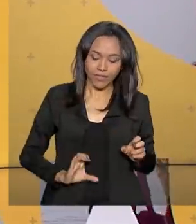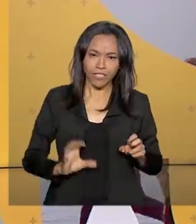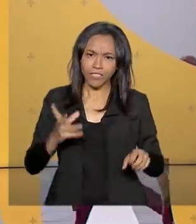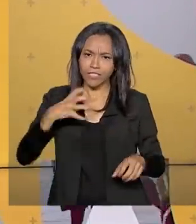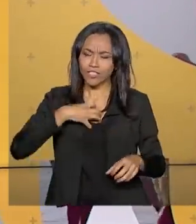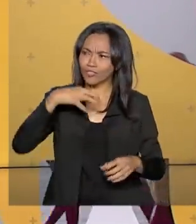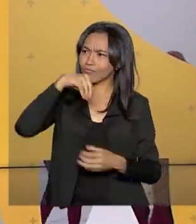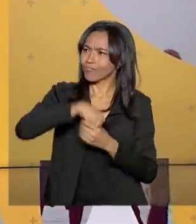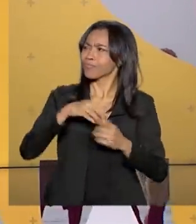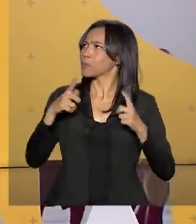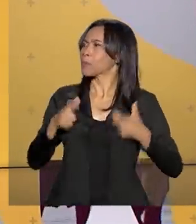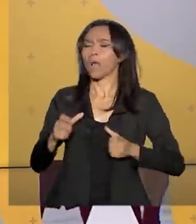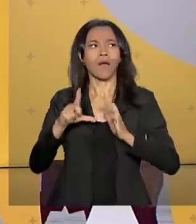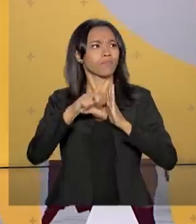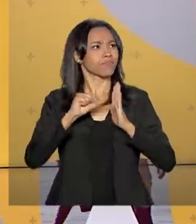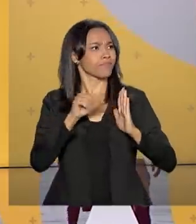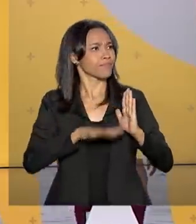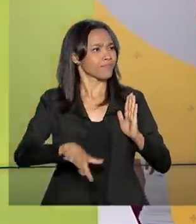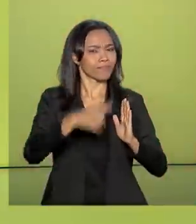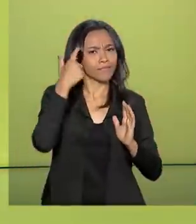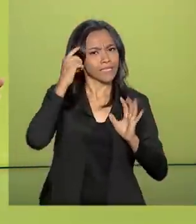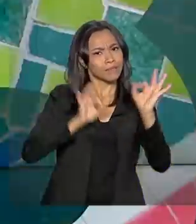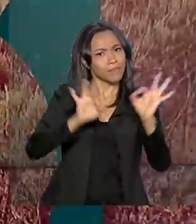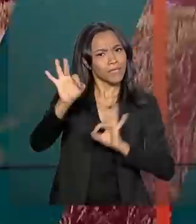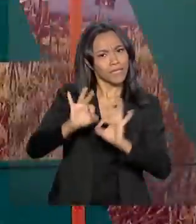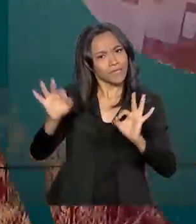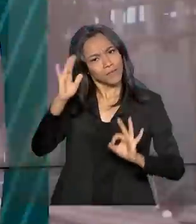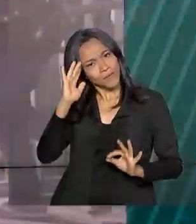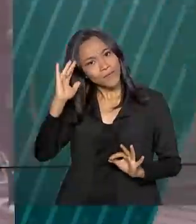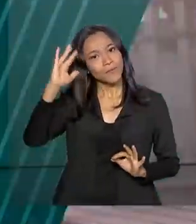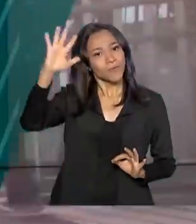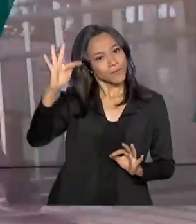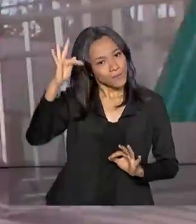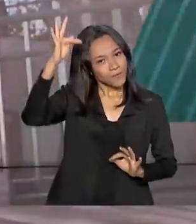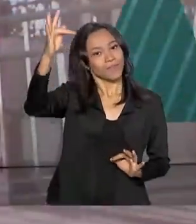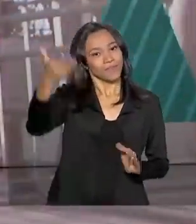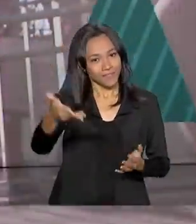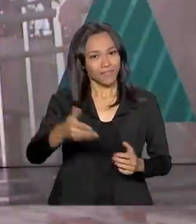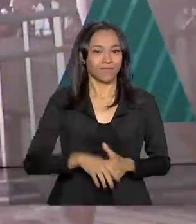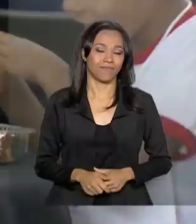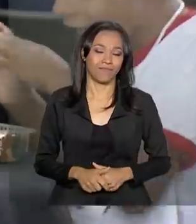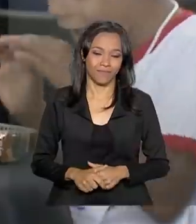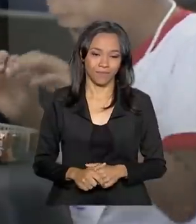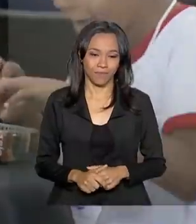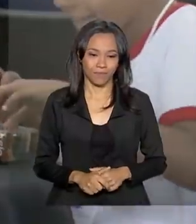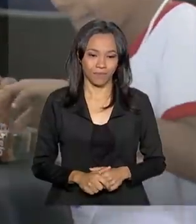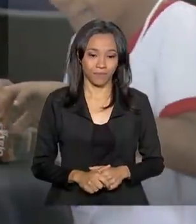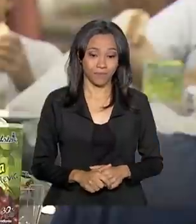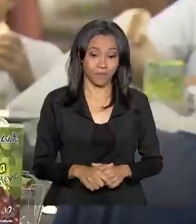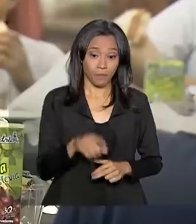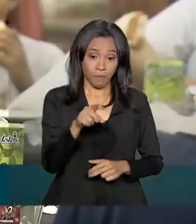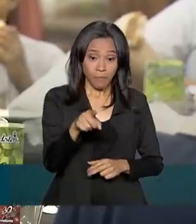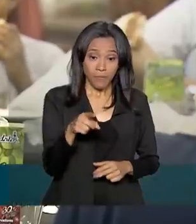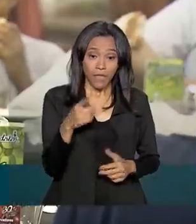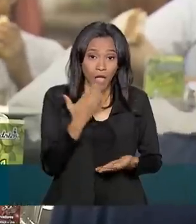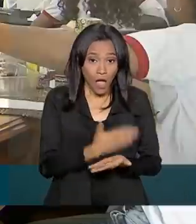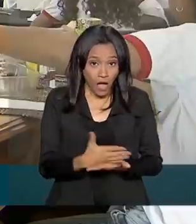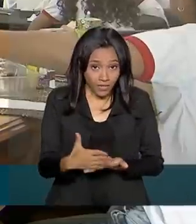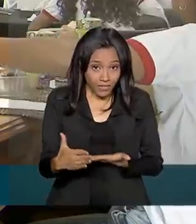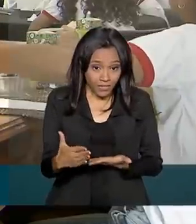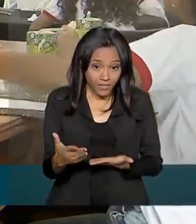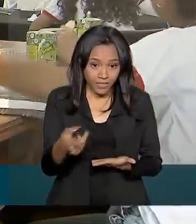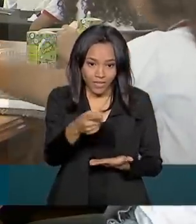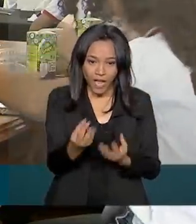os pequenos estudantes fizeram planos para quando forem eles os grandes homens. Antes do passeio começar,